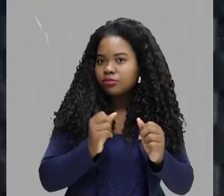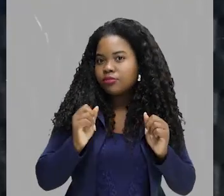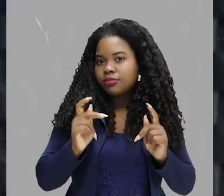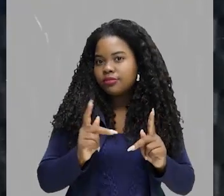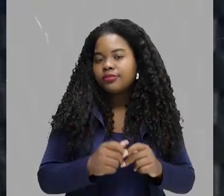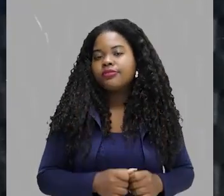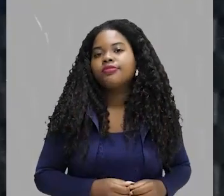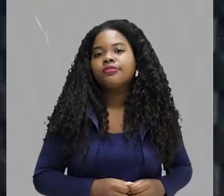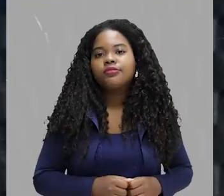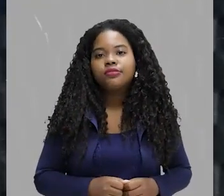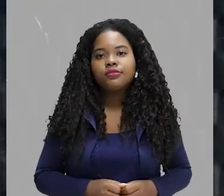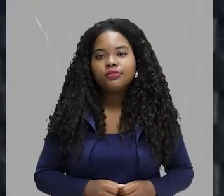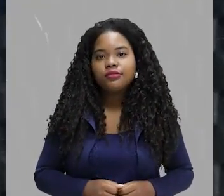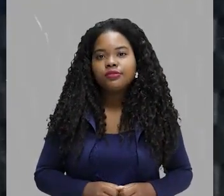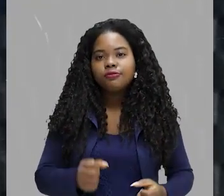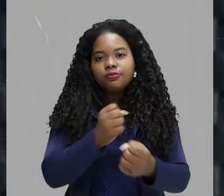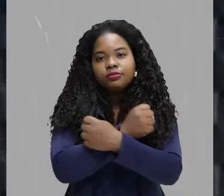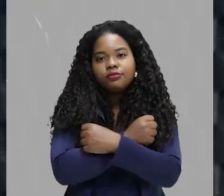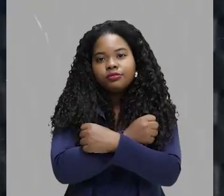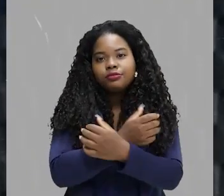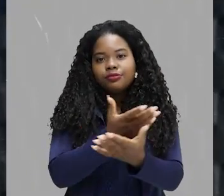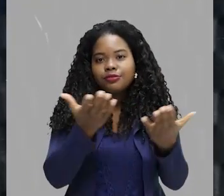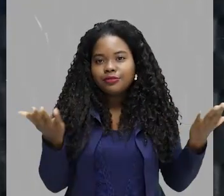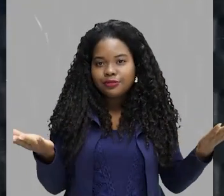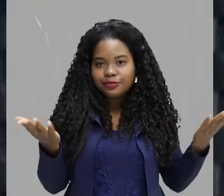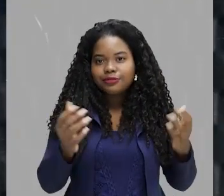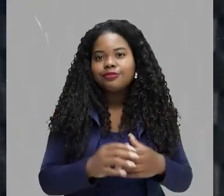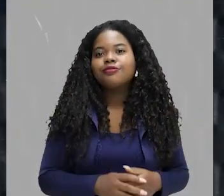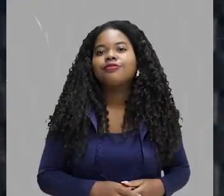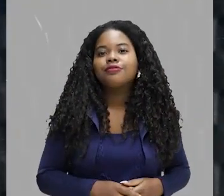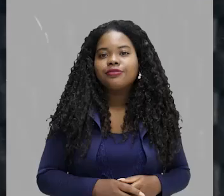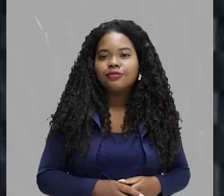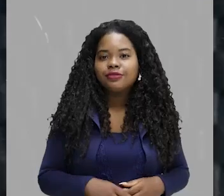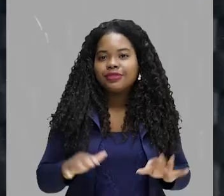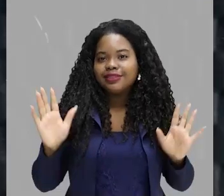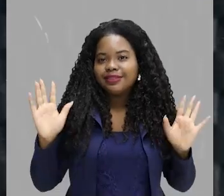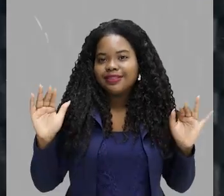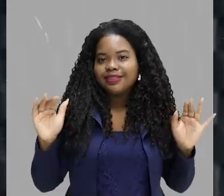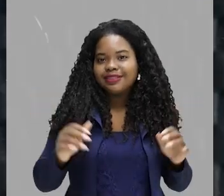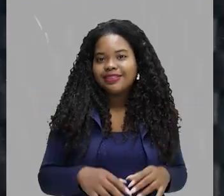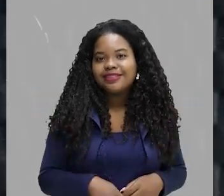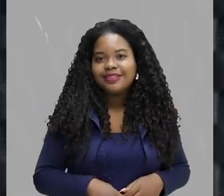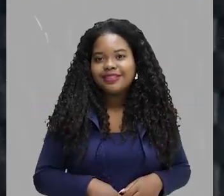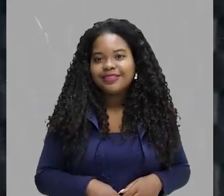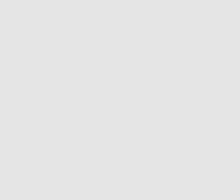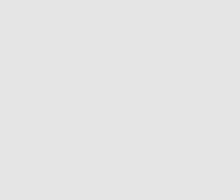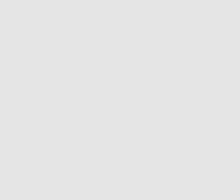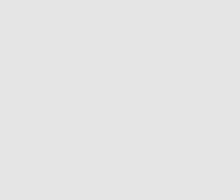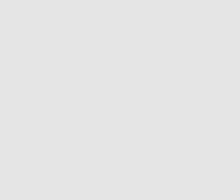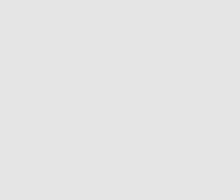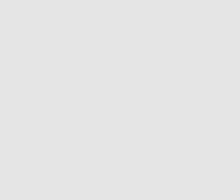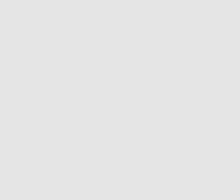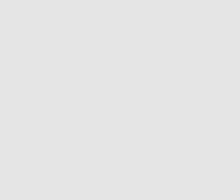tá beleza? Nossas aulas. E um abraço a todos. A gente se vê numa próxima aula de Sociologia. Tchau, tchau.